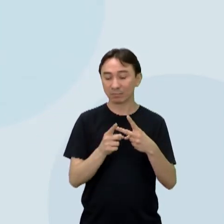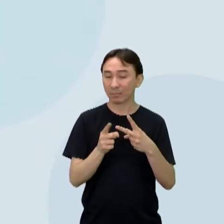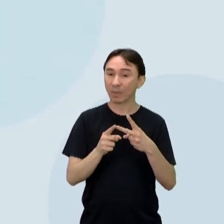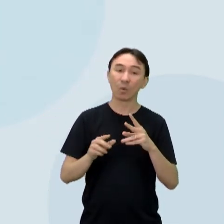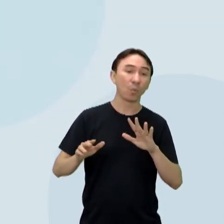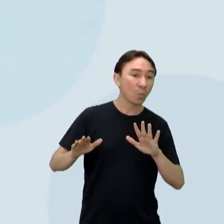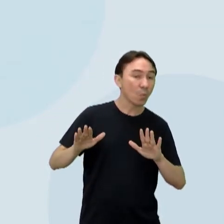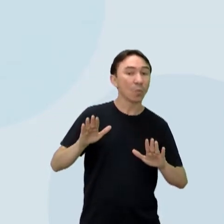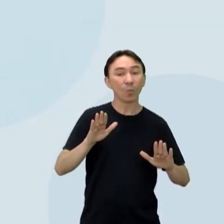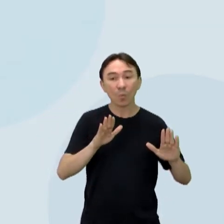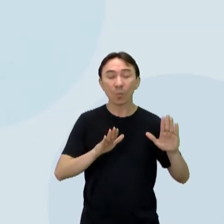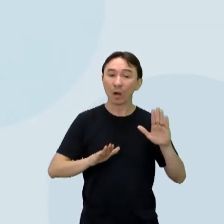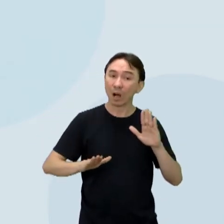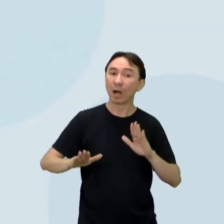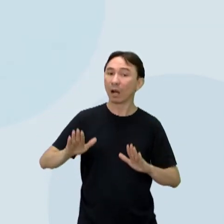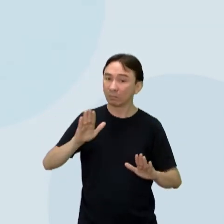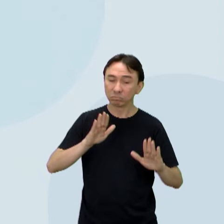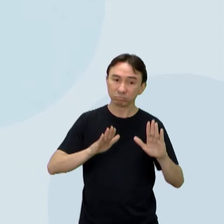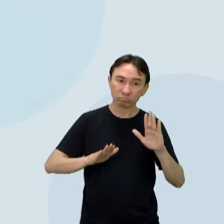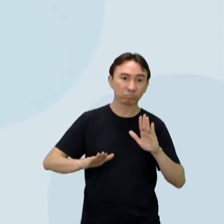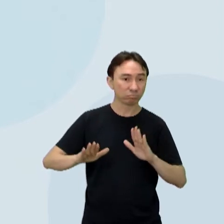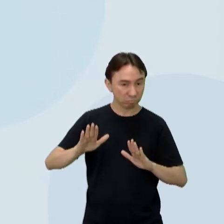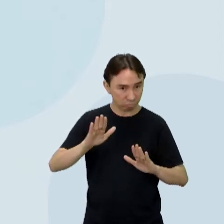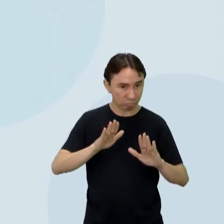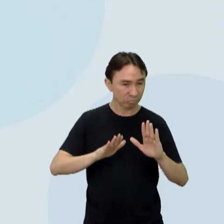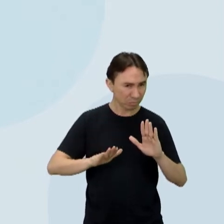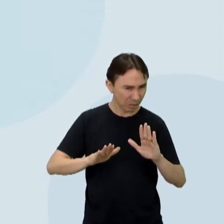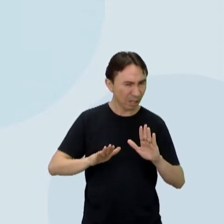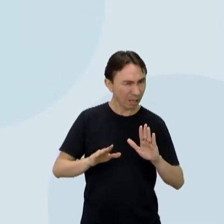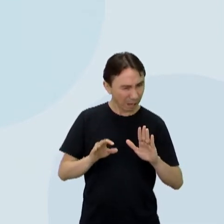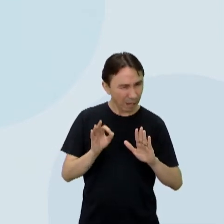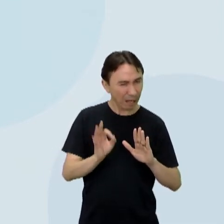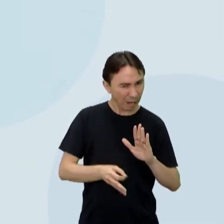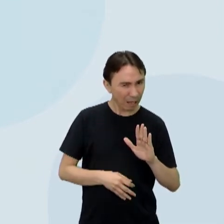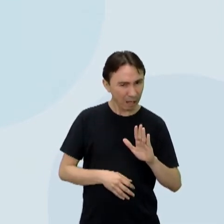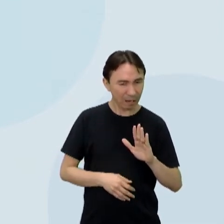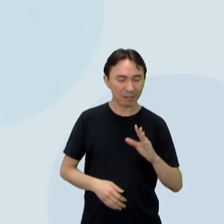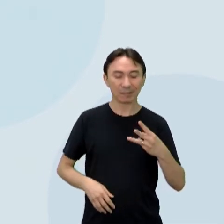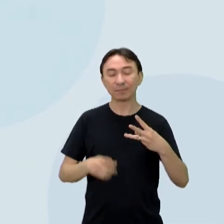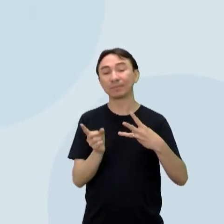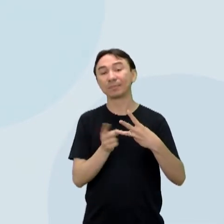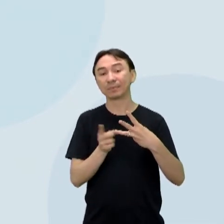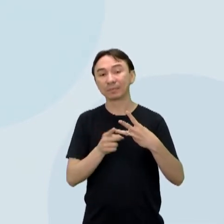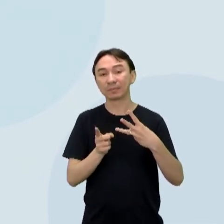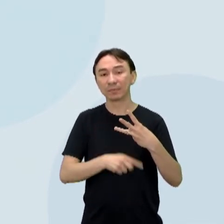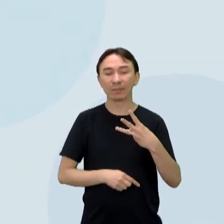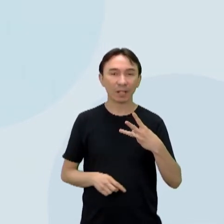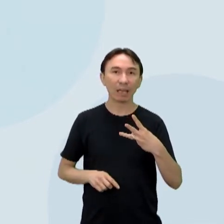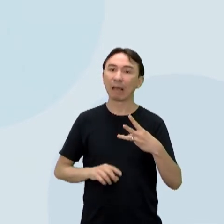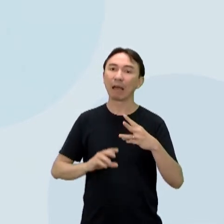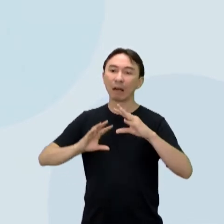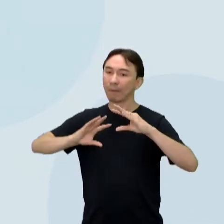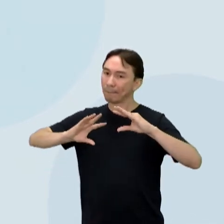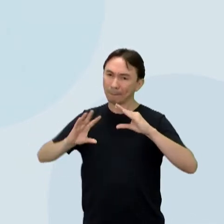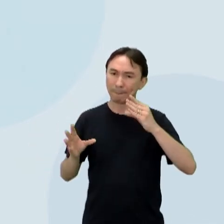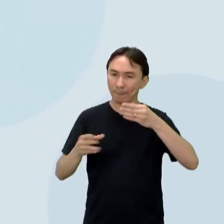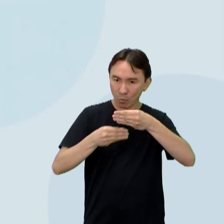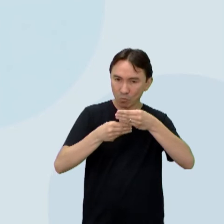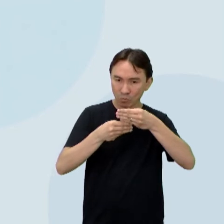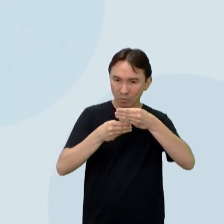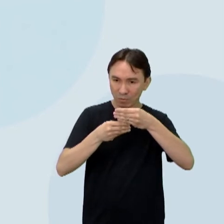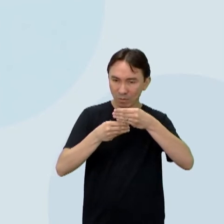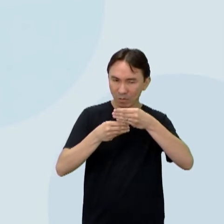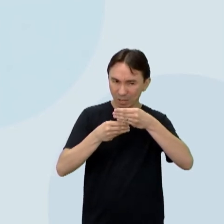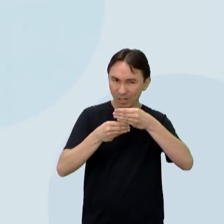Cautelosas, então elas têm cuidado ali com o que eles estão tratando do tema. Complementares, então uma complementa